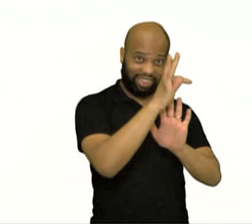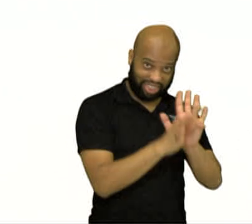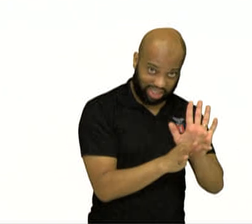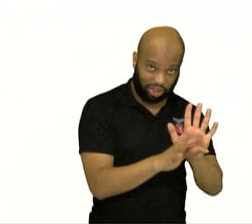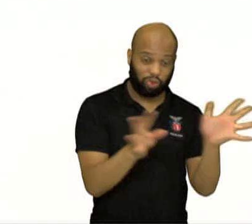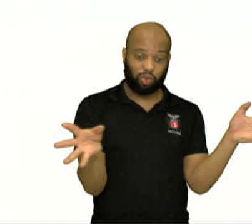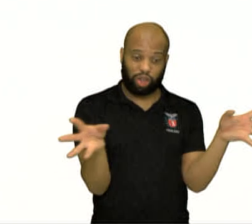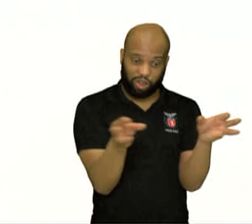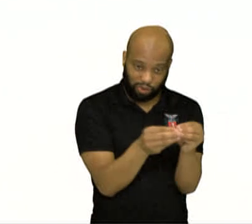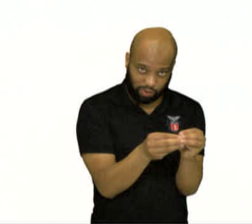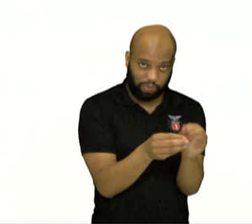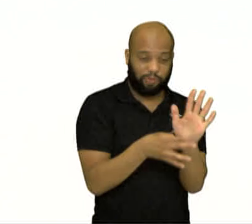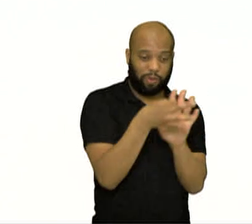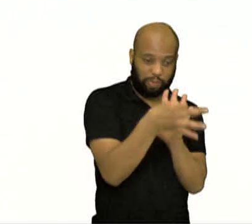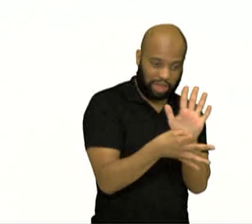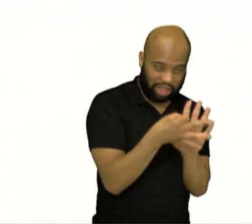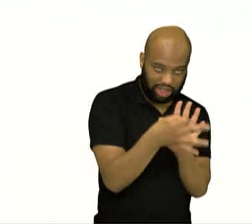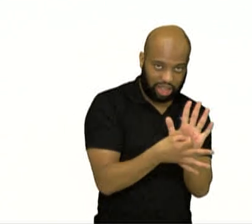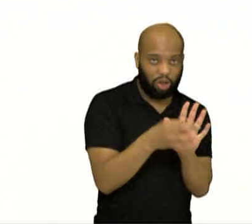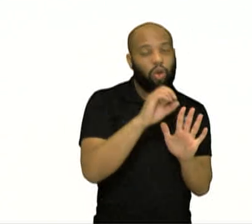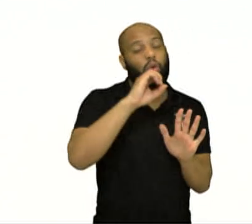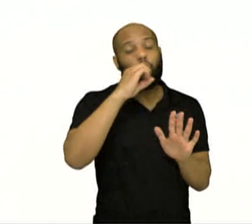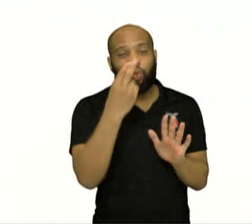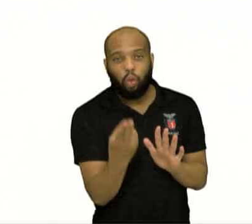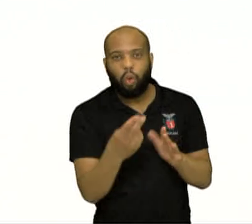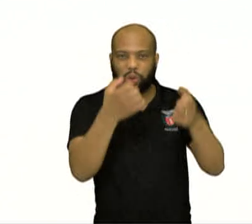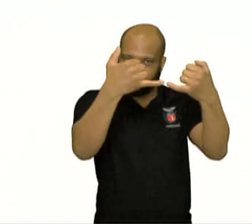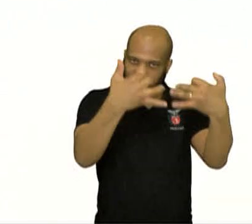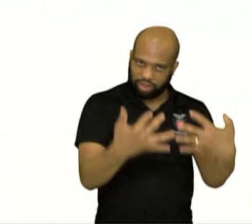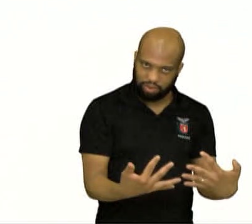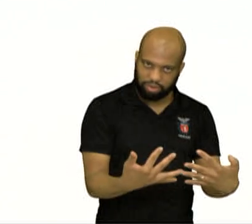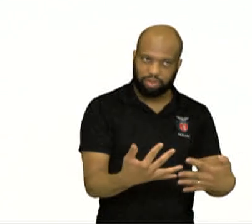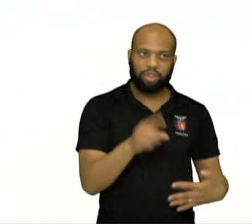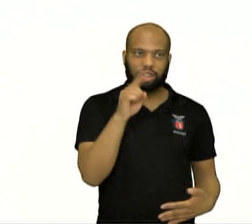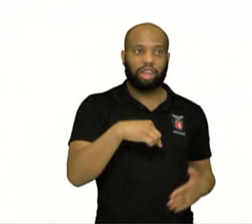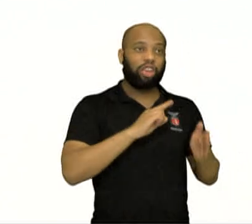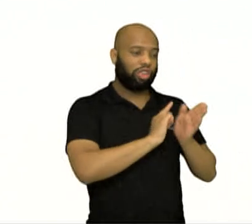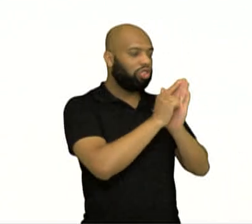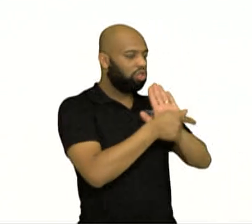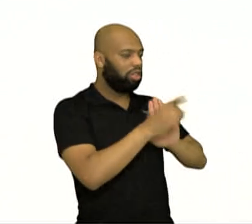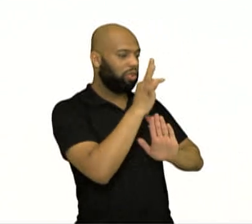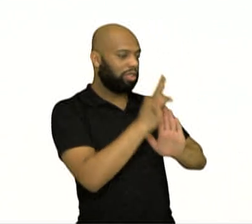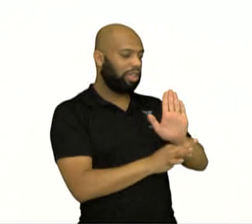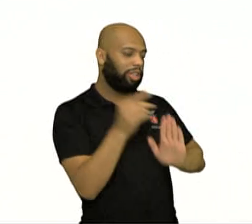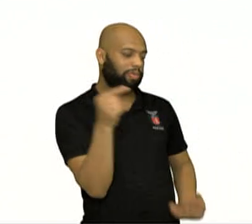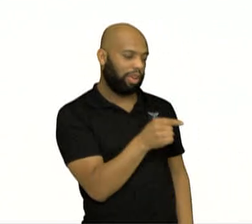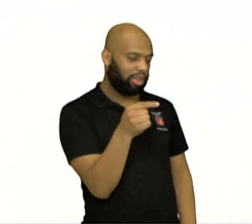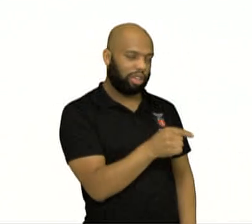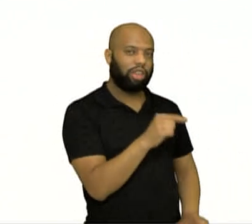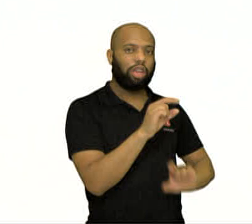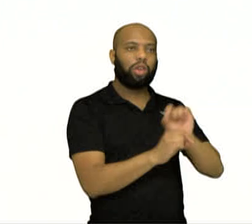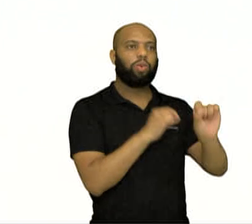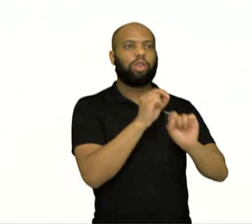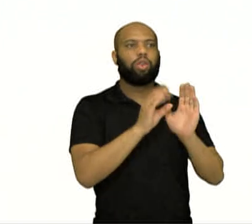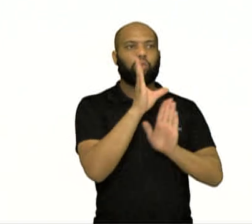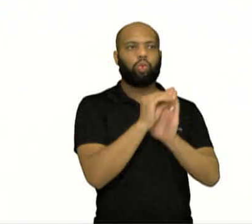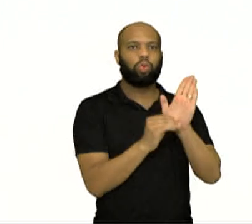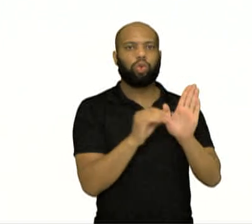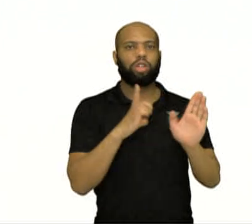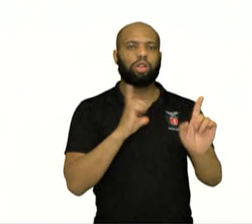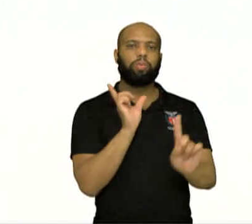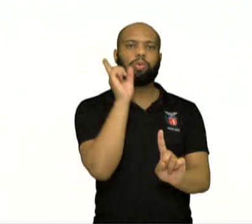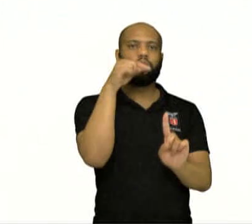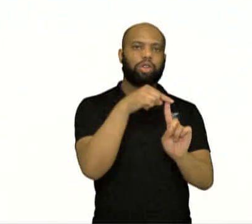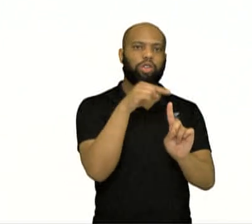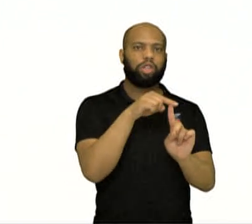Vejam Só o que que é resenha é um gênero textual tá é um gênero ter sol que o conteúdo ele tem a